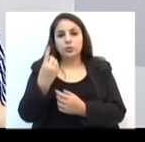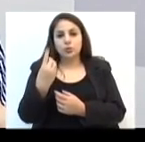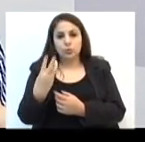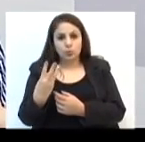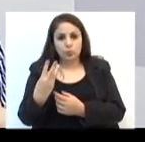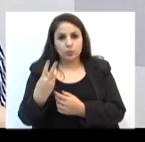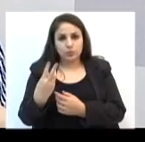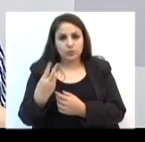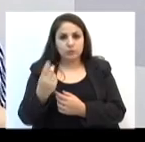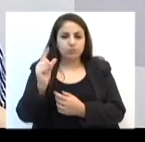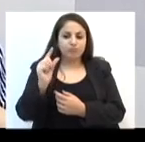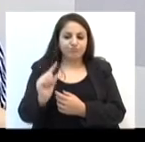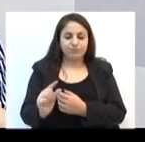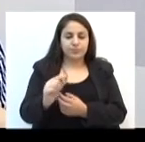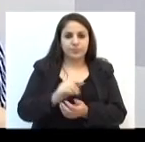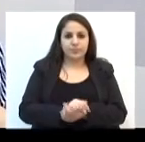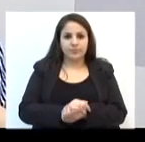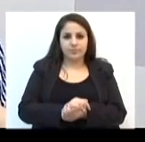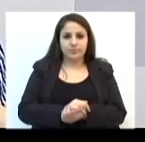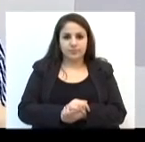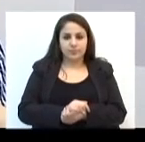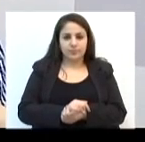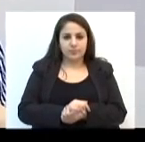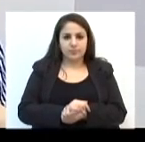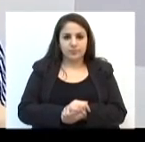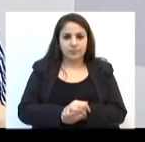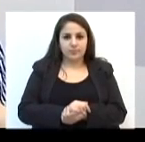desde 2012, vem caindo